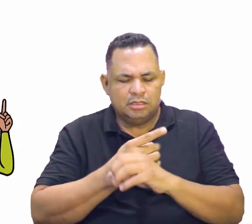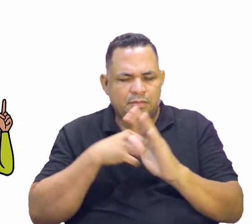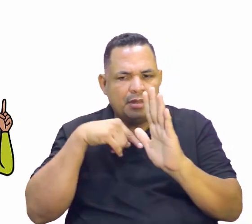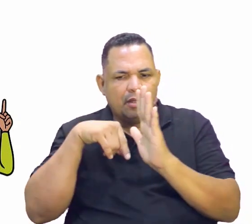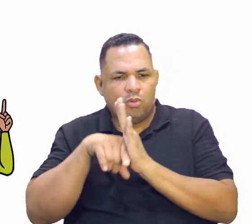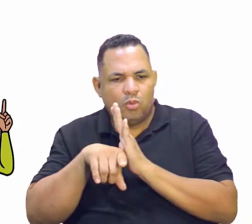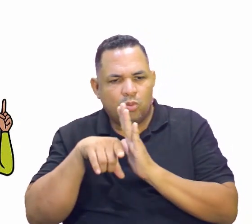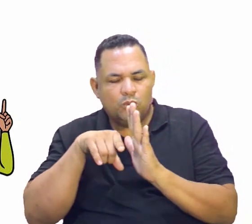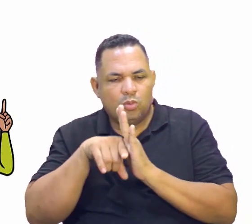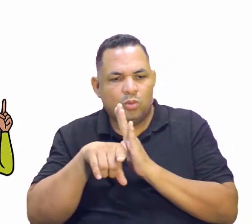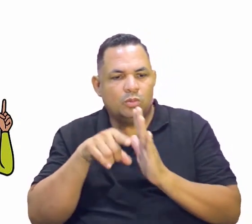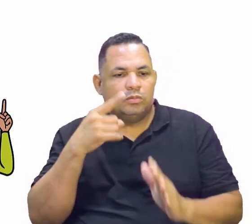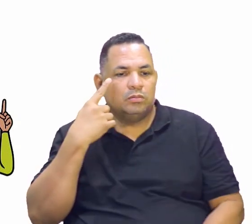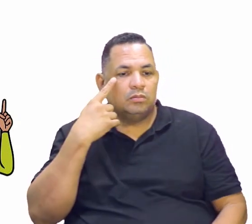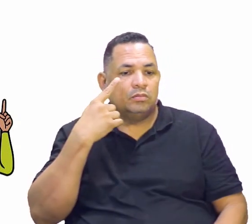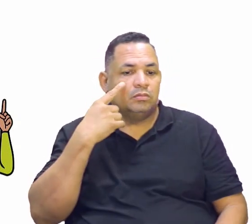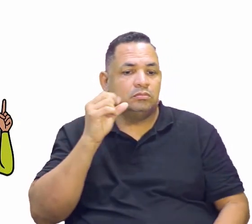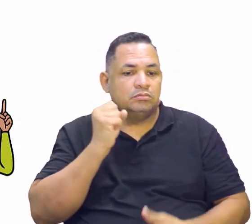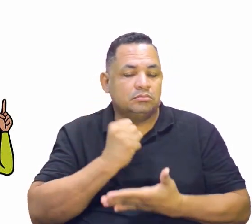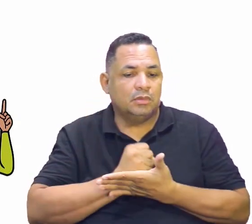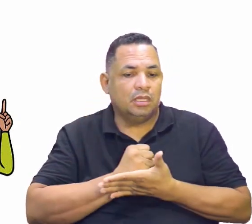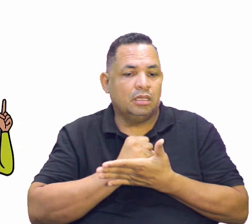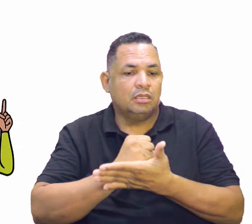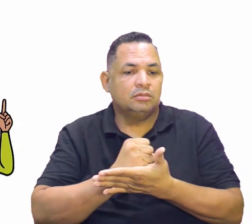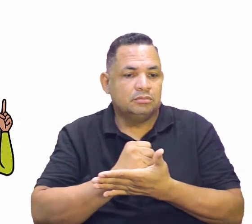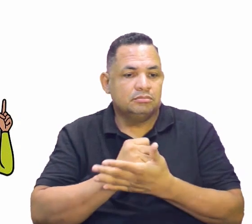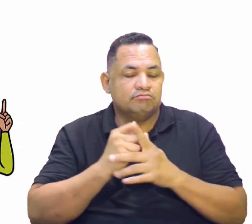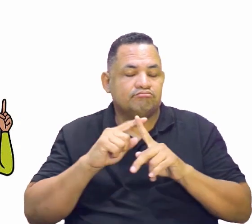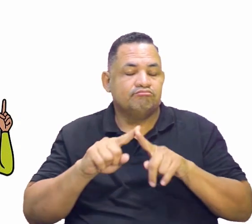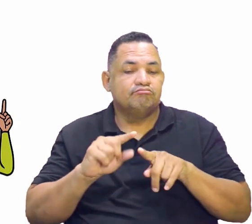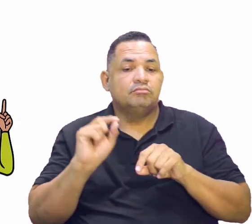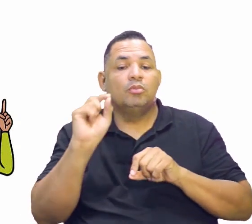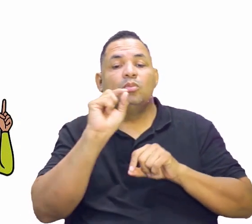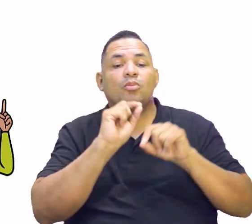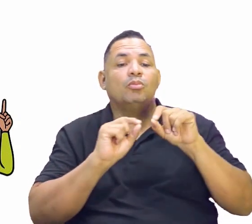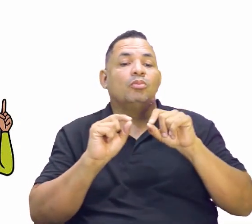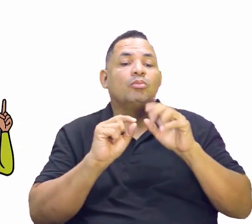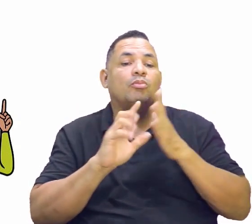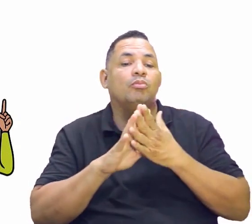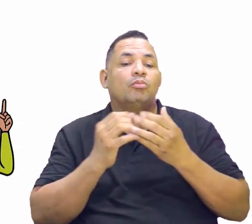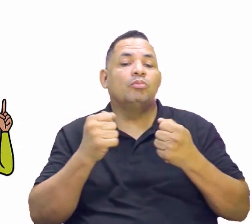questionamento, tá? Olha lá, ele está apoiado, mas e aí, o que eu posso